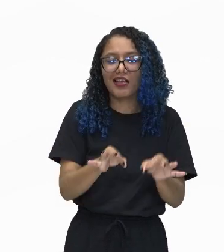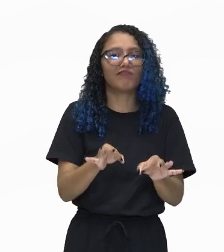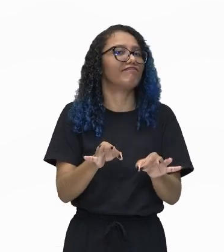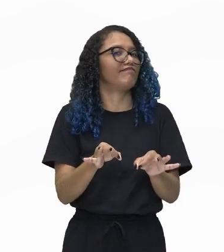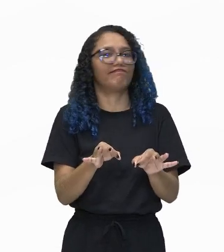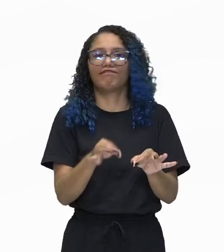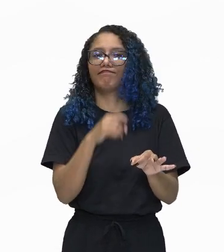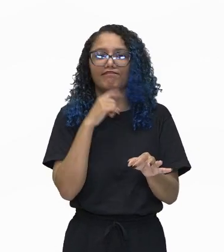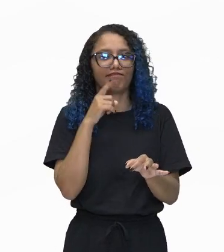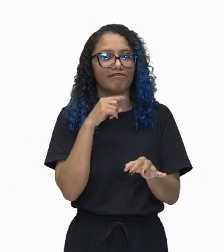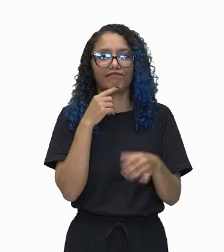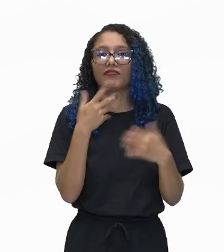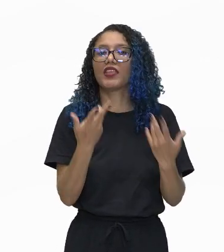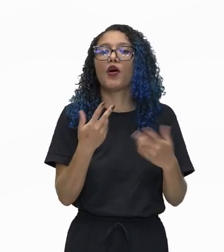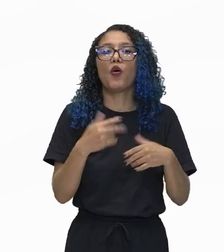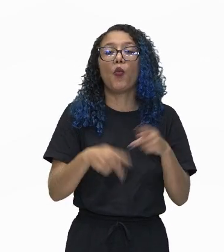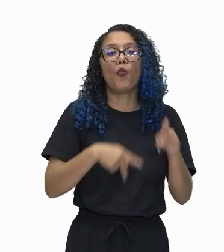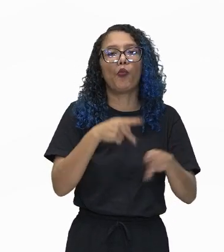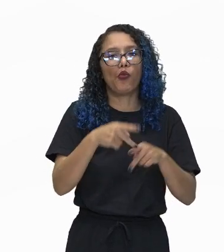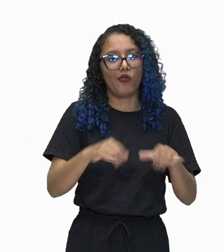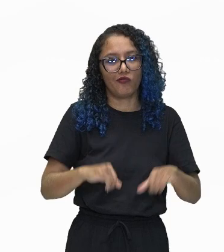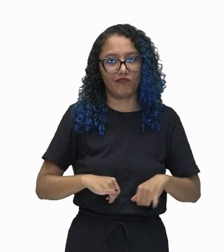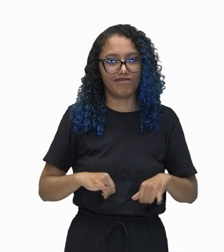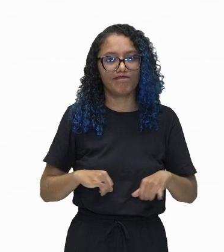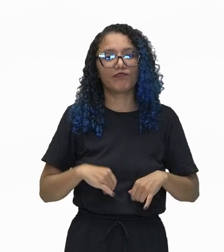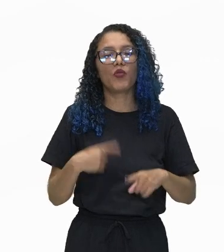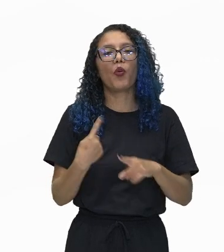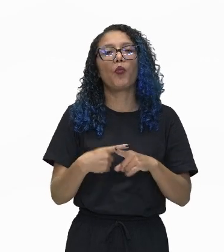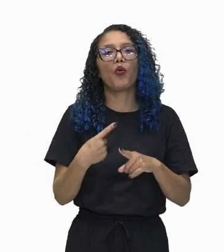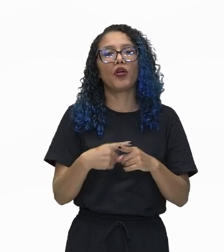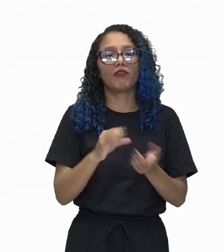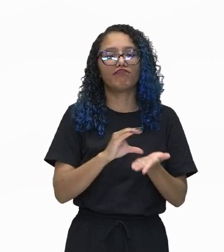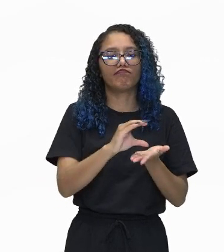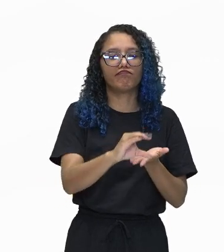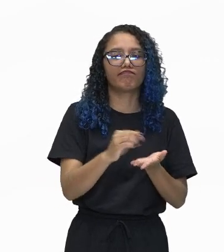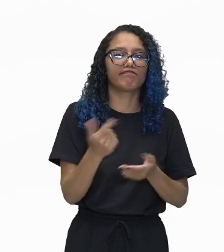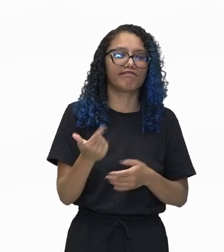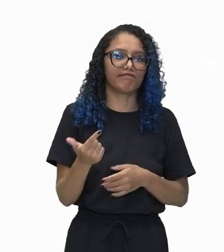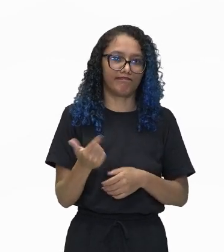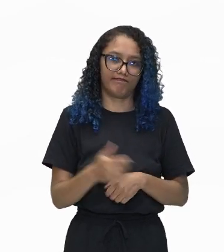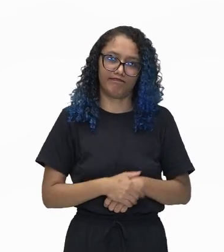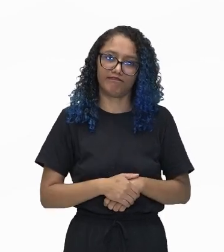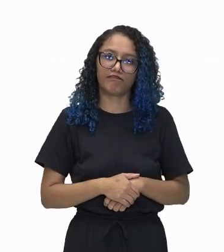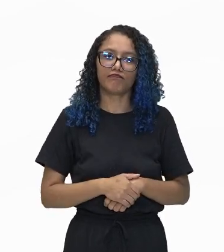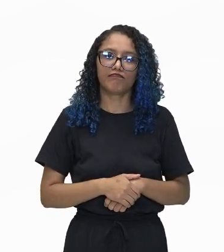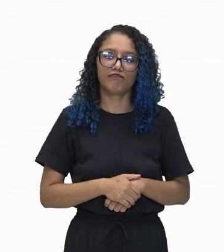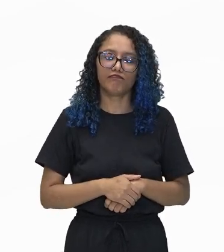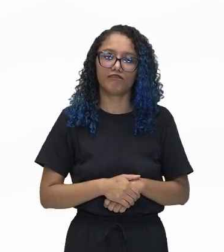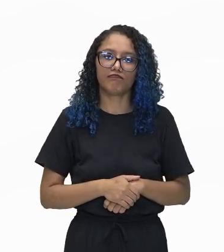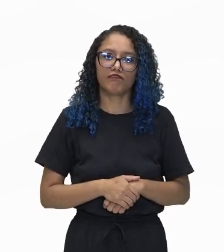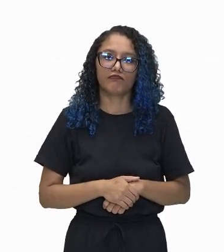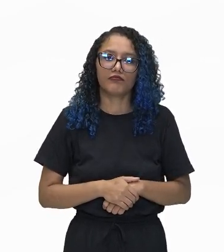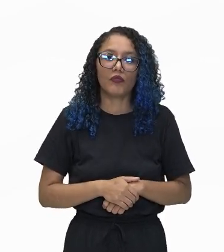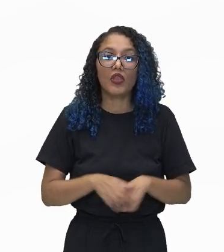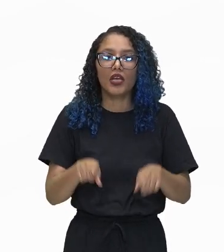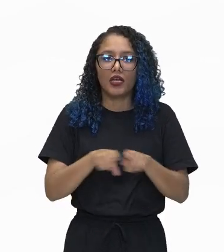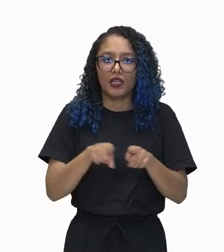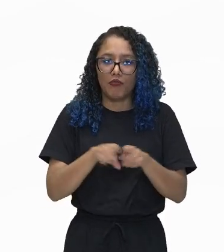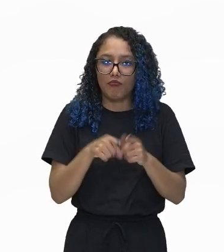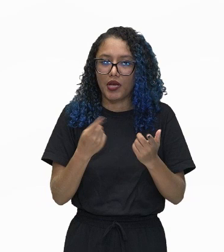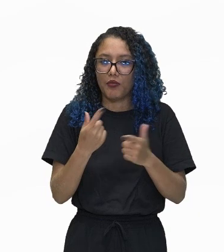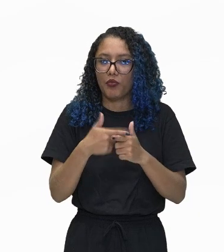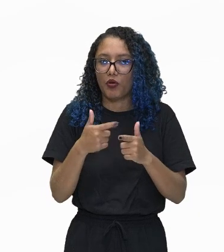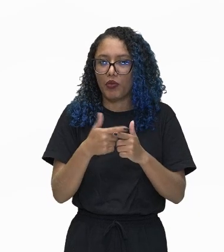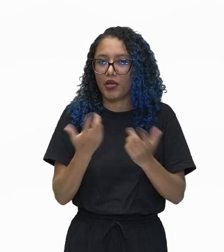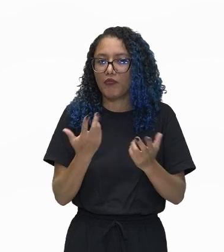acaba sofrendo, né, com essa falta, né, dessas instituições. Também enfrentamos problemas relacionados à falha